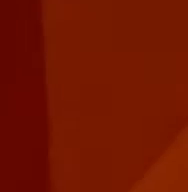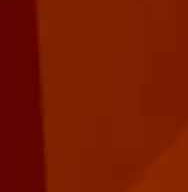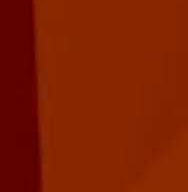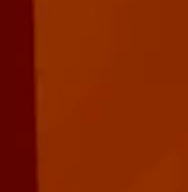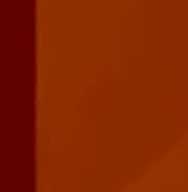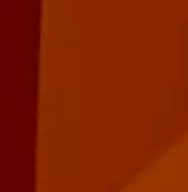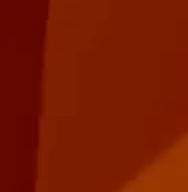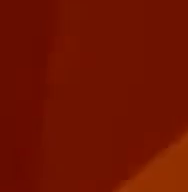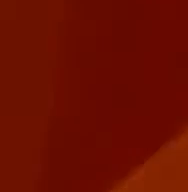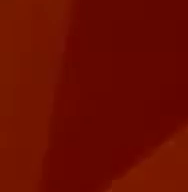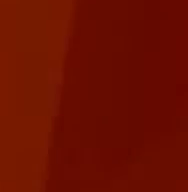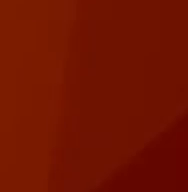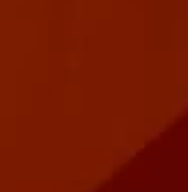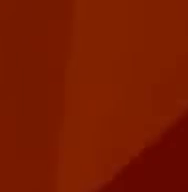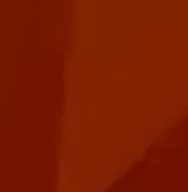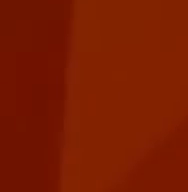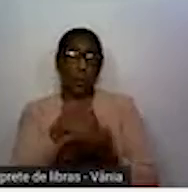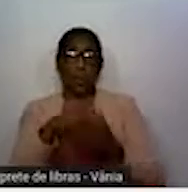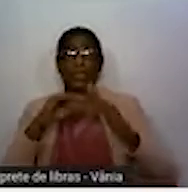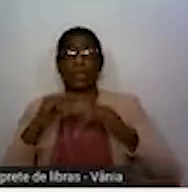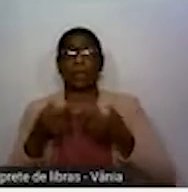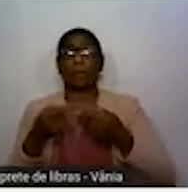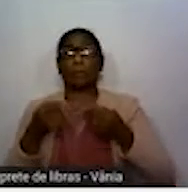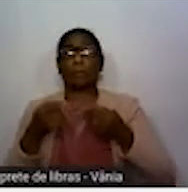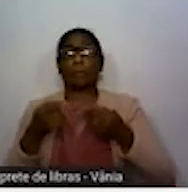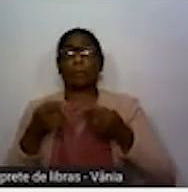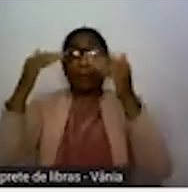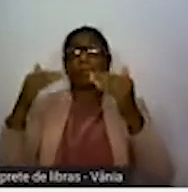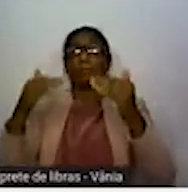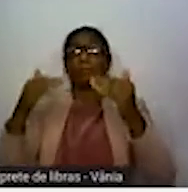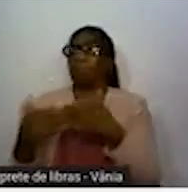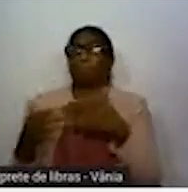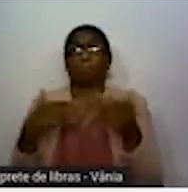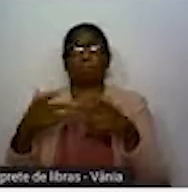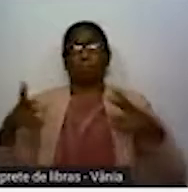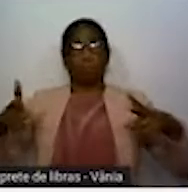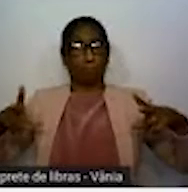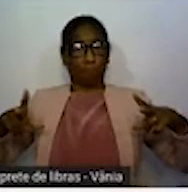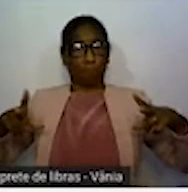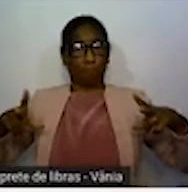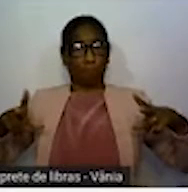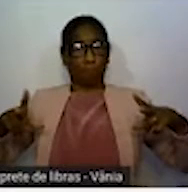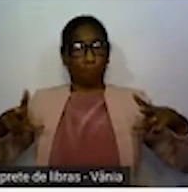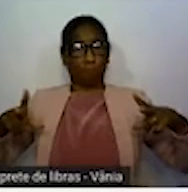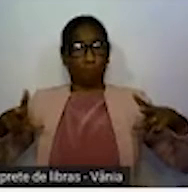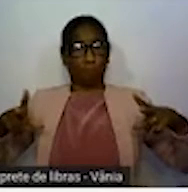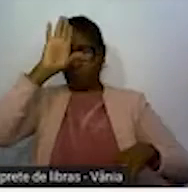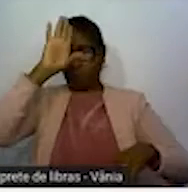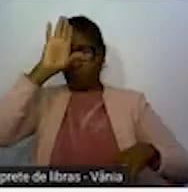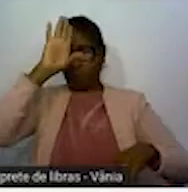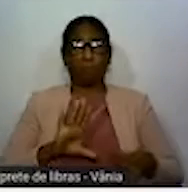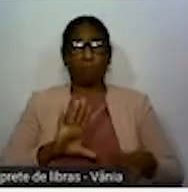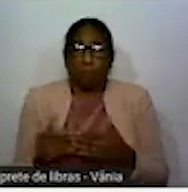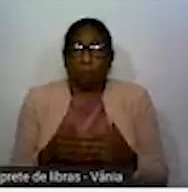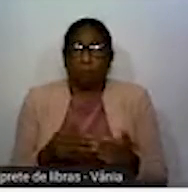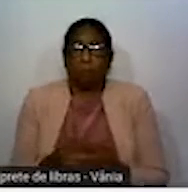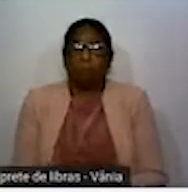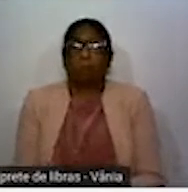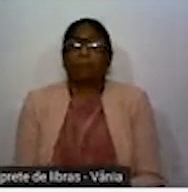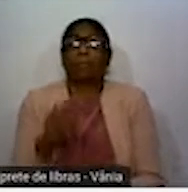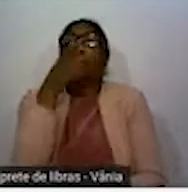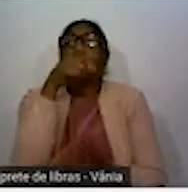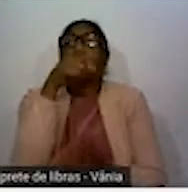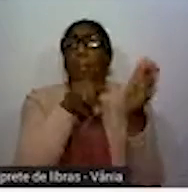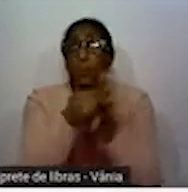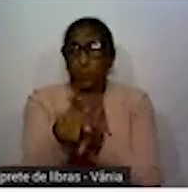e aí o banco privado já antecipando aqui uma pergunta que certamente